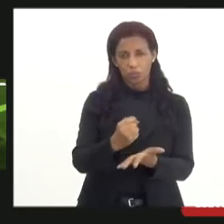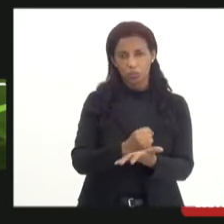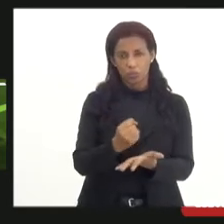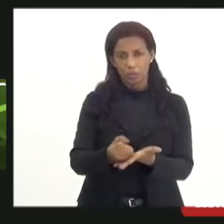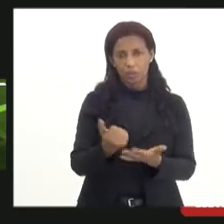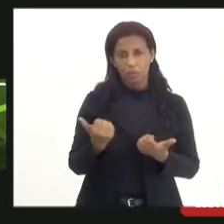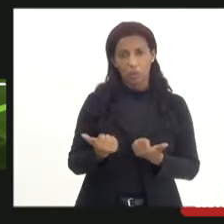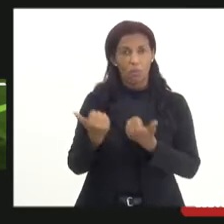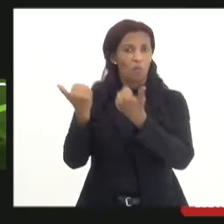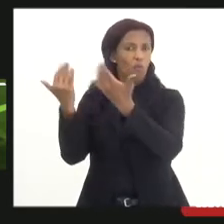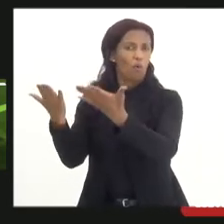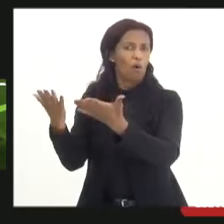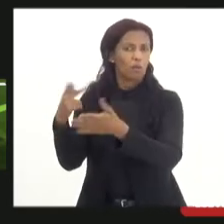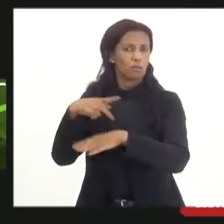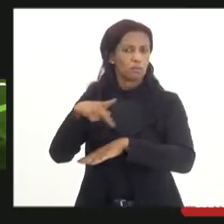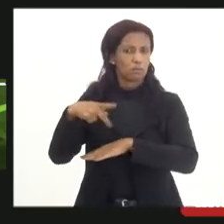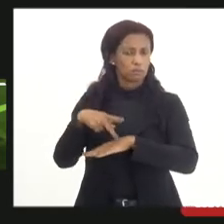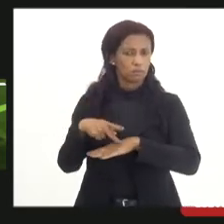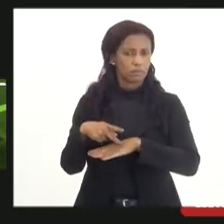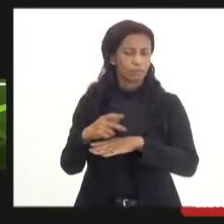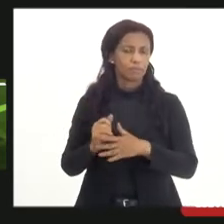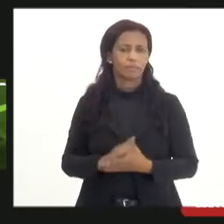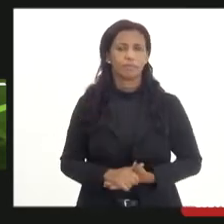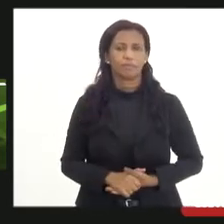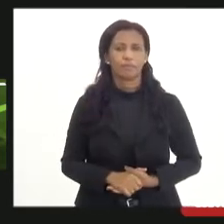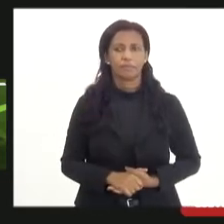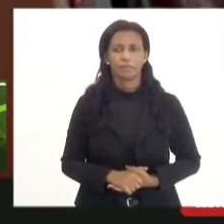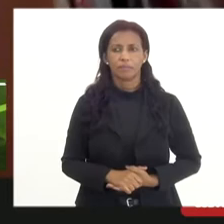para fora do país, né, e